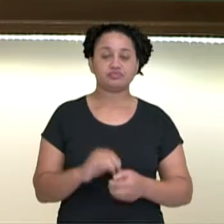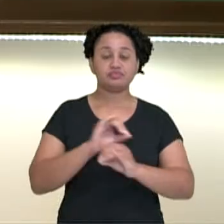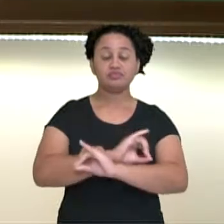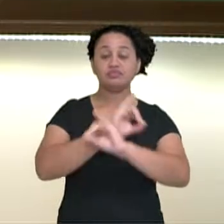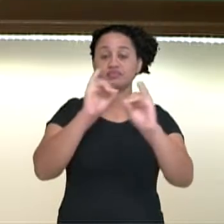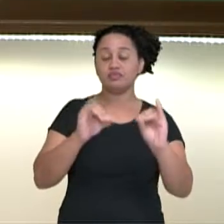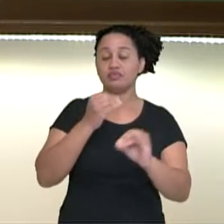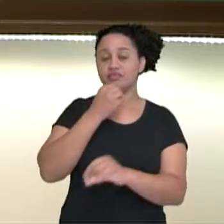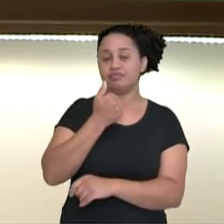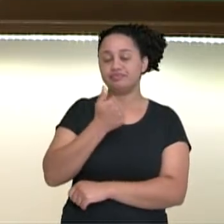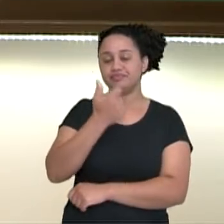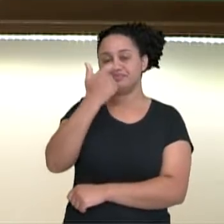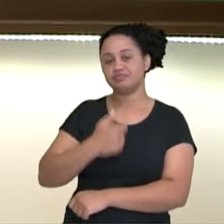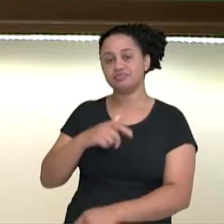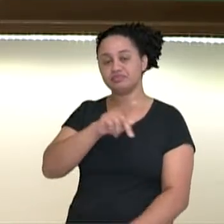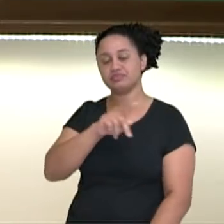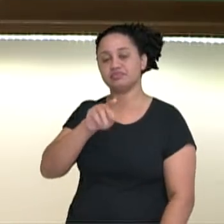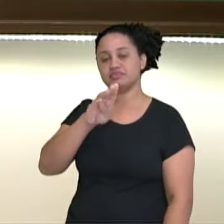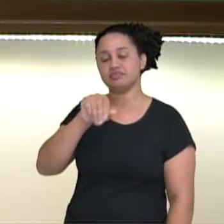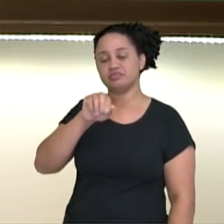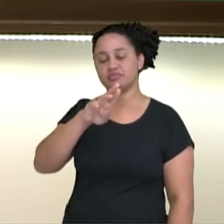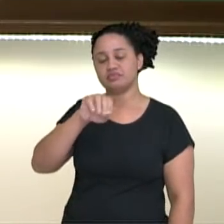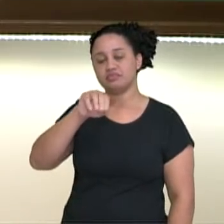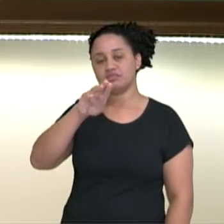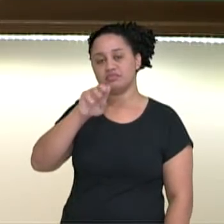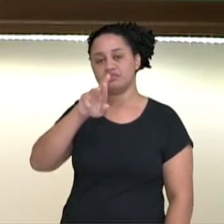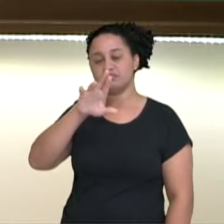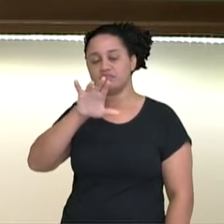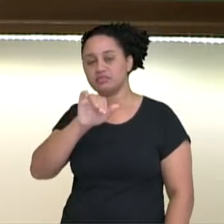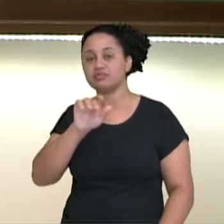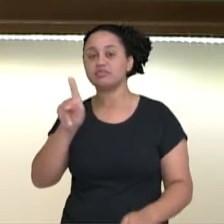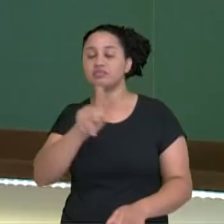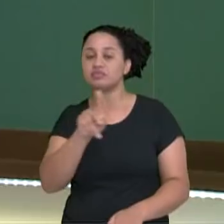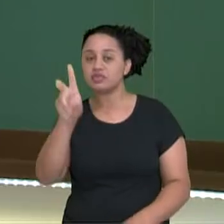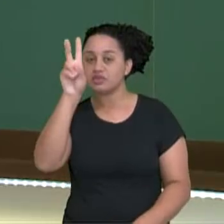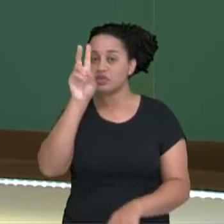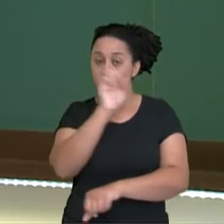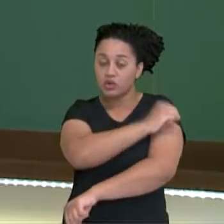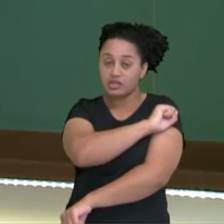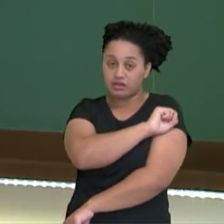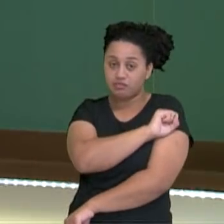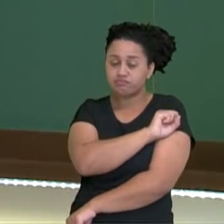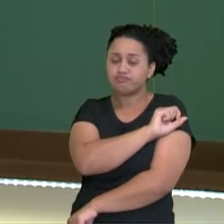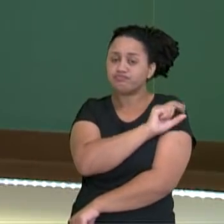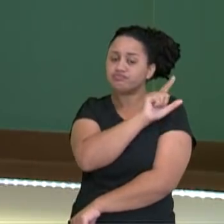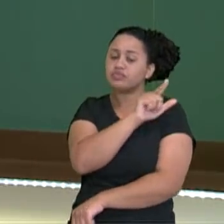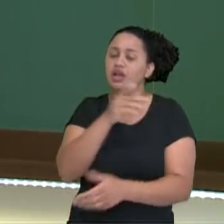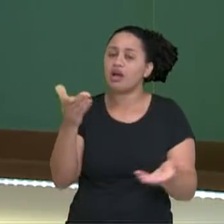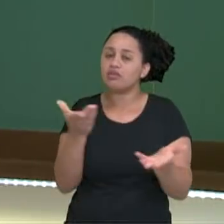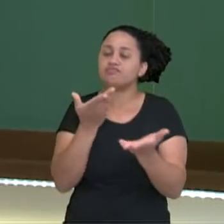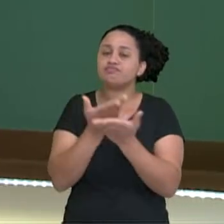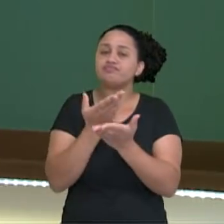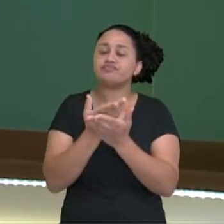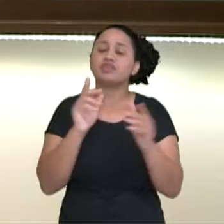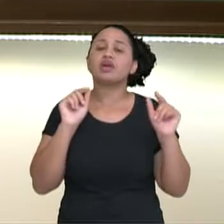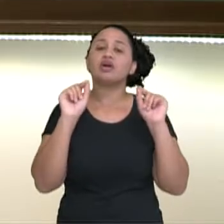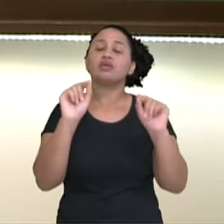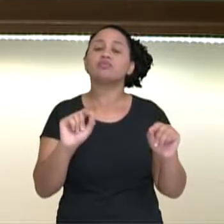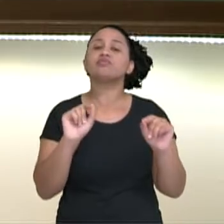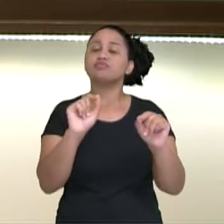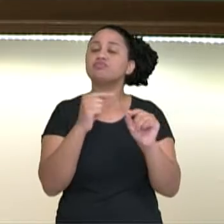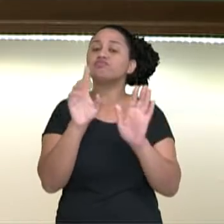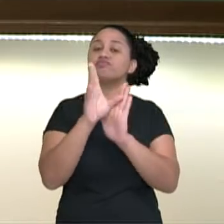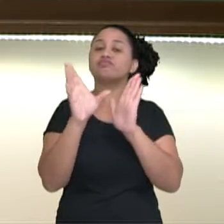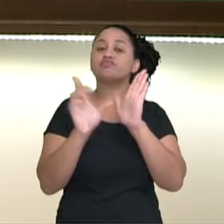Oi pessoal, eu sou a professora Bárbara Furquim, a professora de vocês do 8º ano. Nessa aula a gente vai